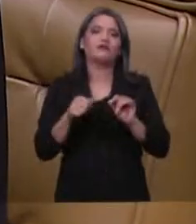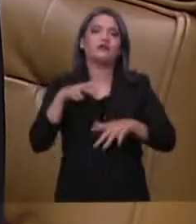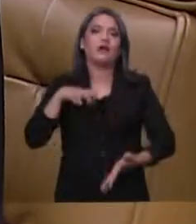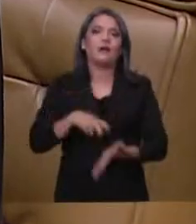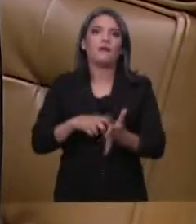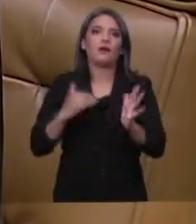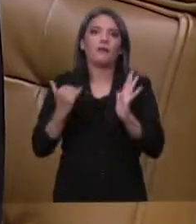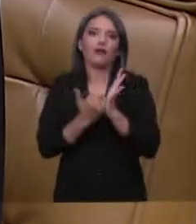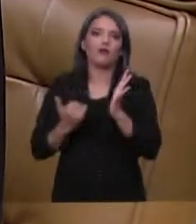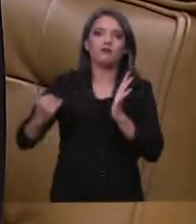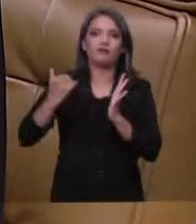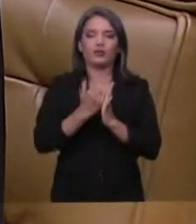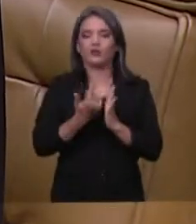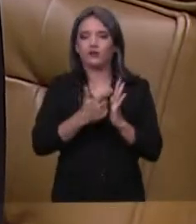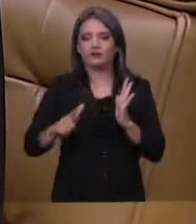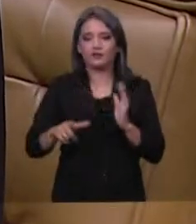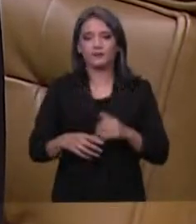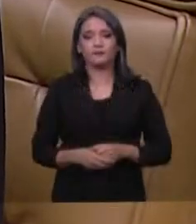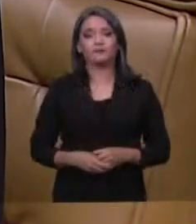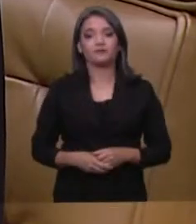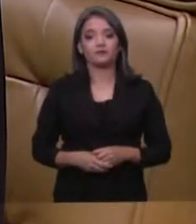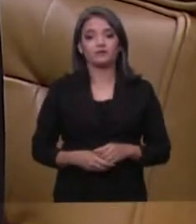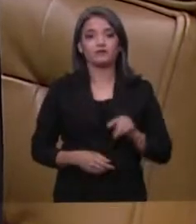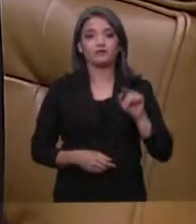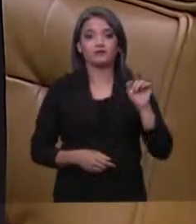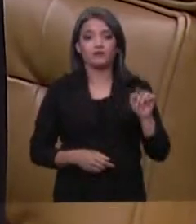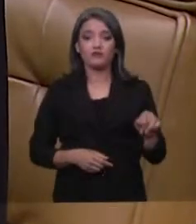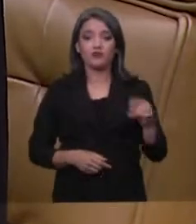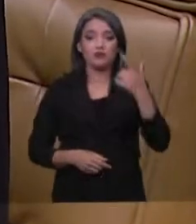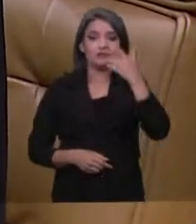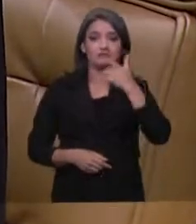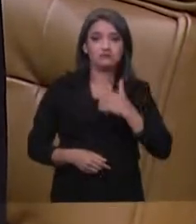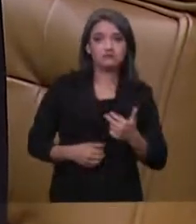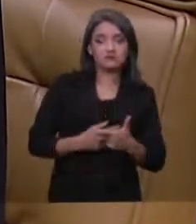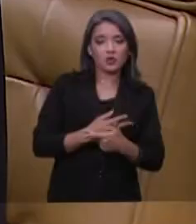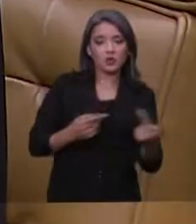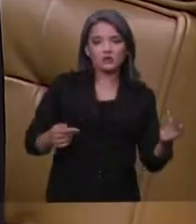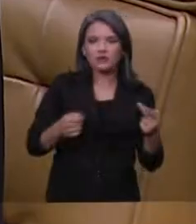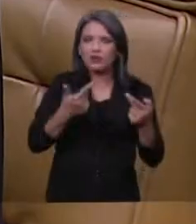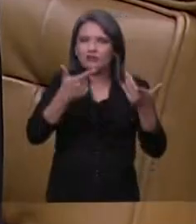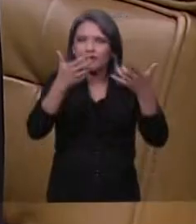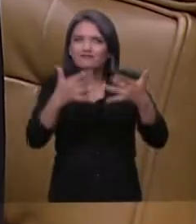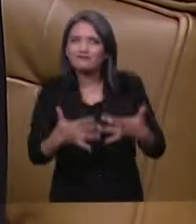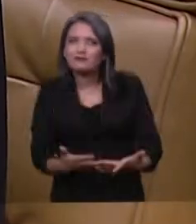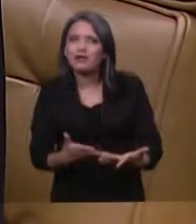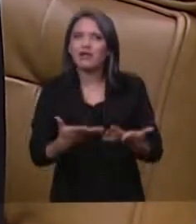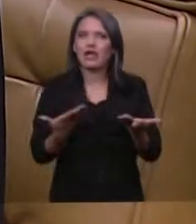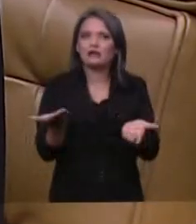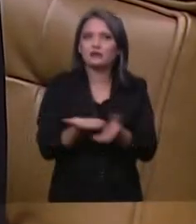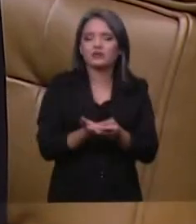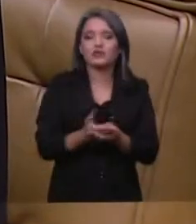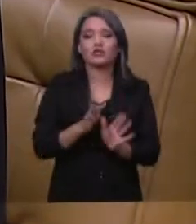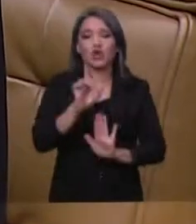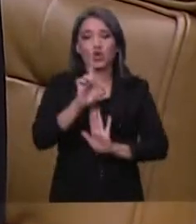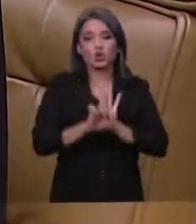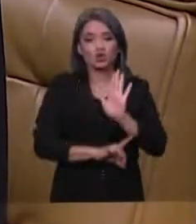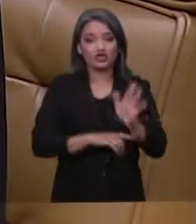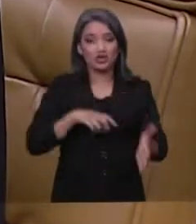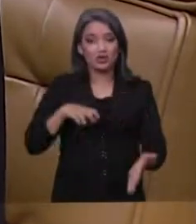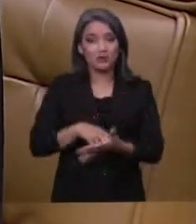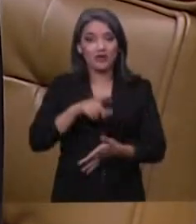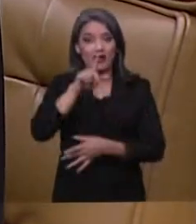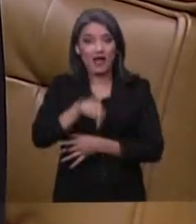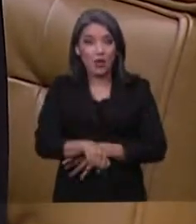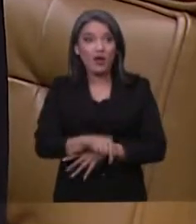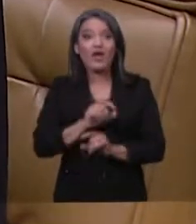da pena. A personalidade do acusado e a conduta social não estão delineadas nos autos. O direito penal, aliás, é do fato e não do